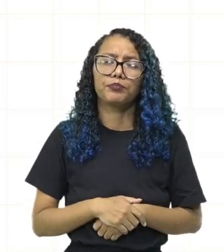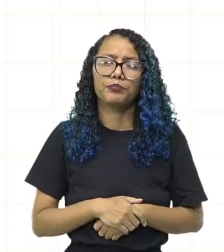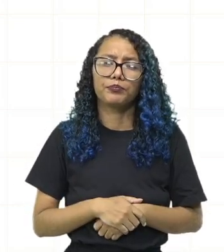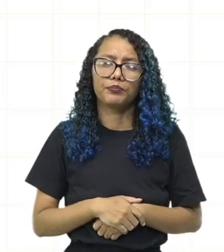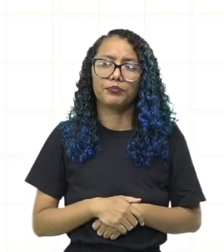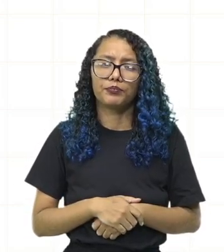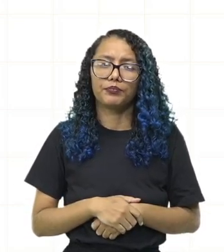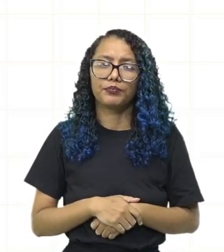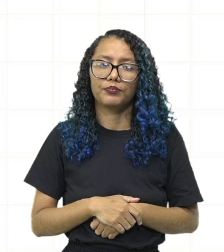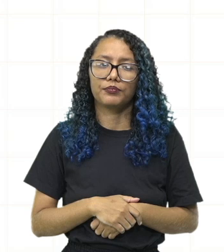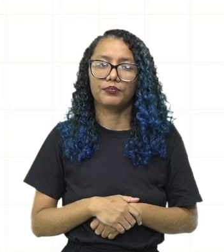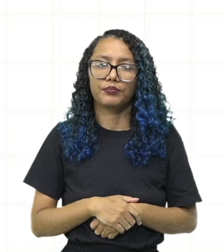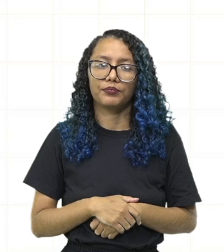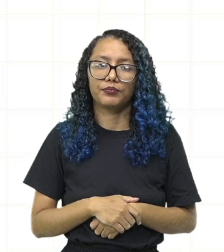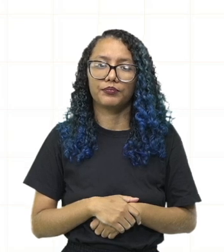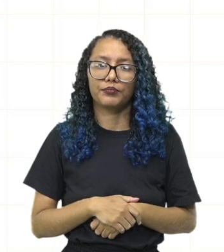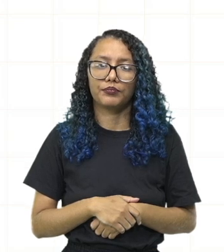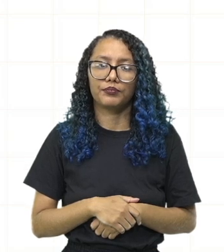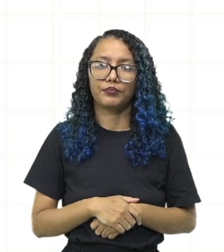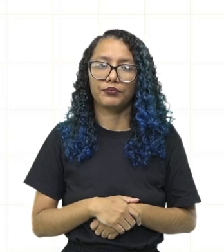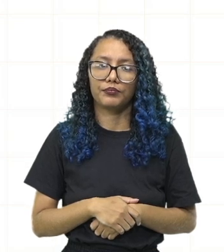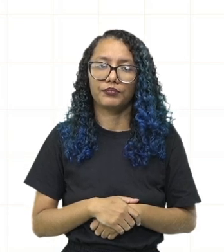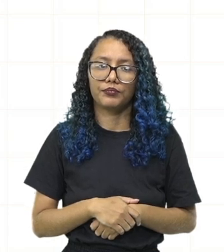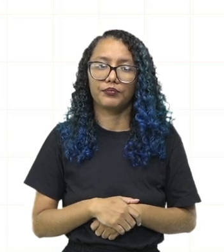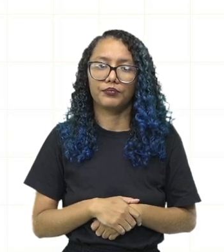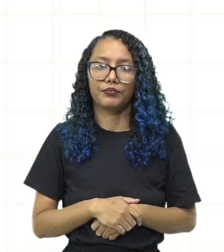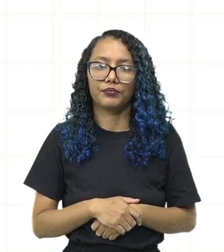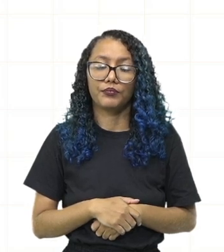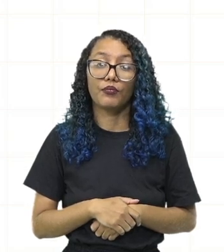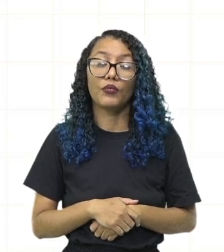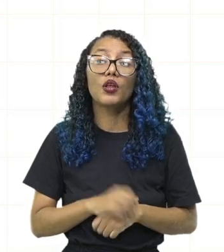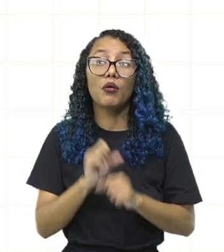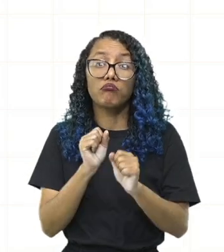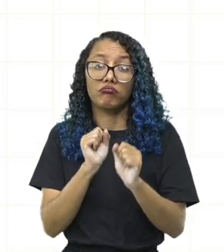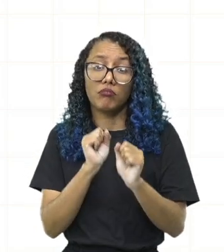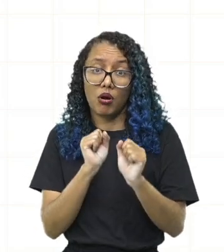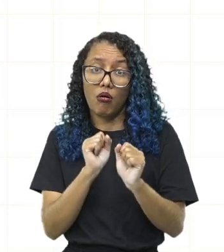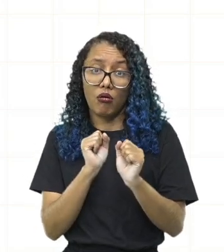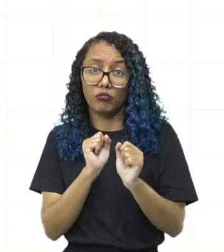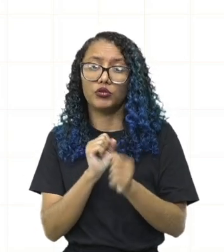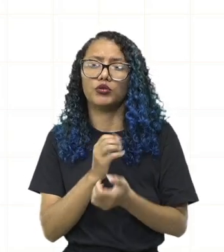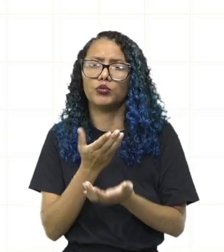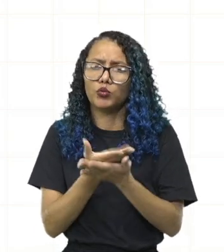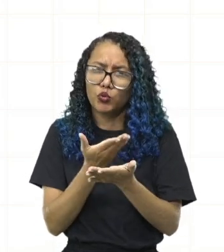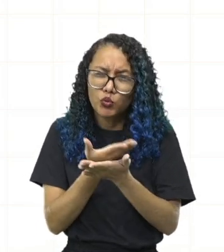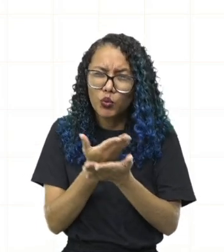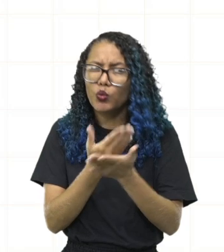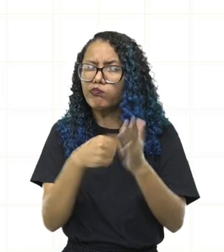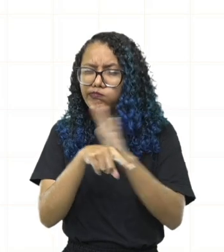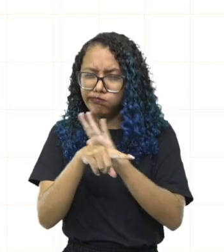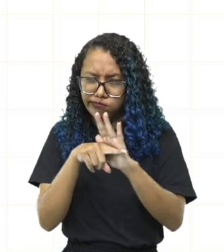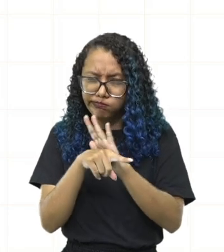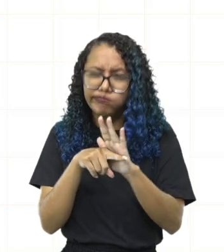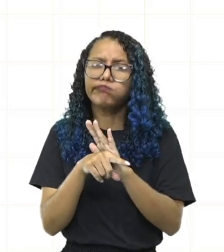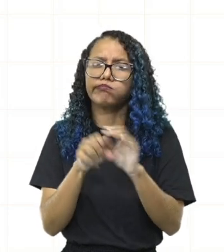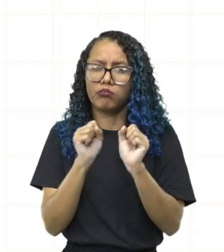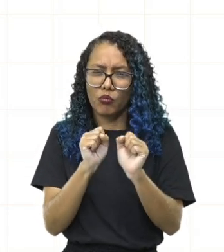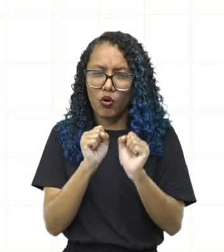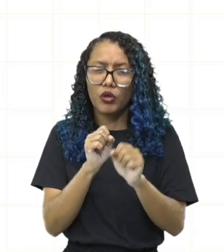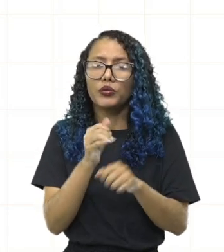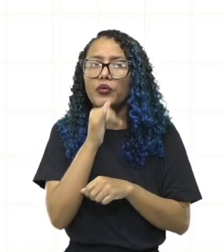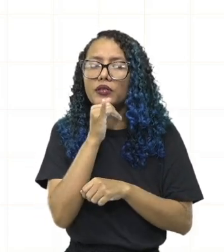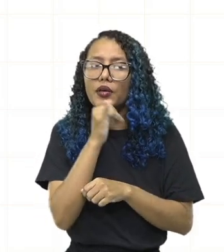né? Nós temos uma área que pode ser feito aqui estudos técnicos científicos, né? Sobre,